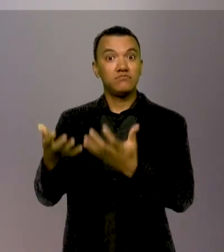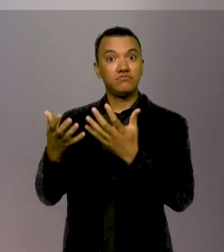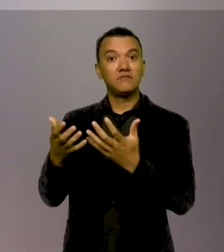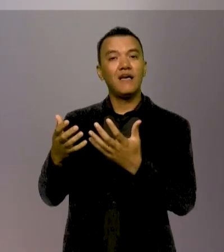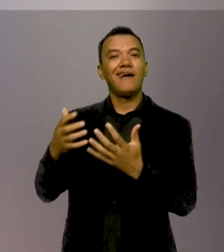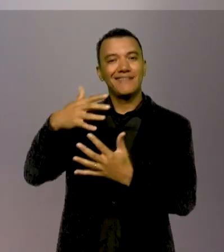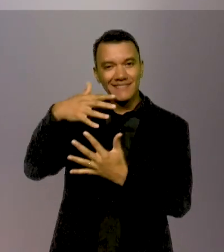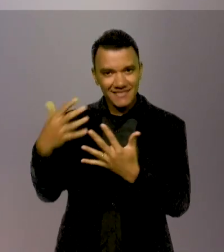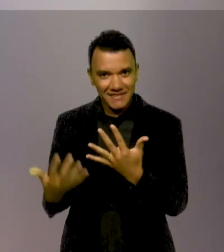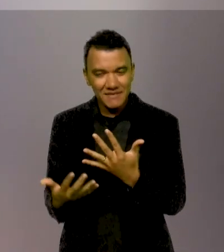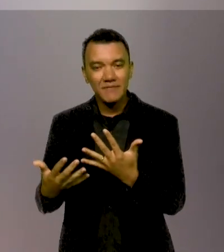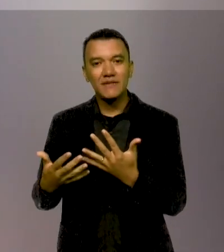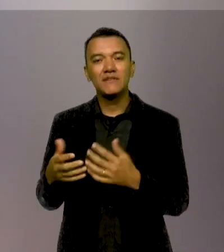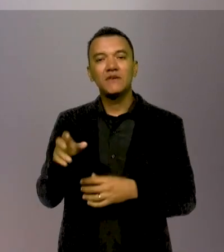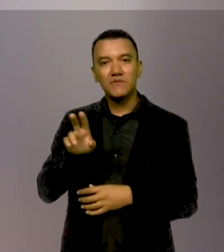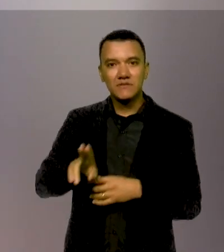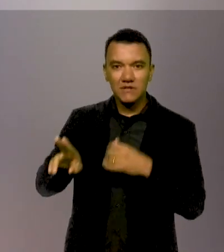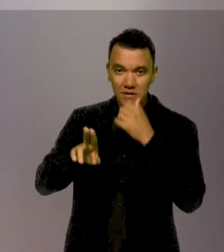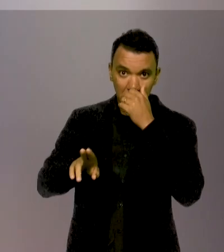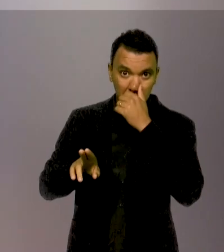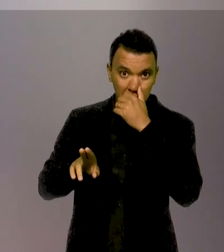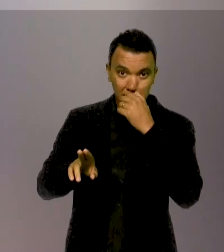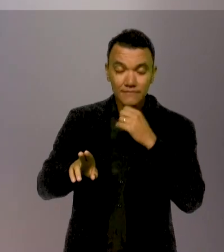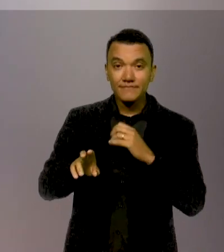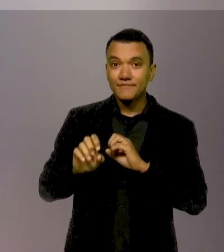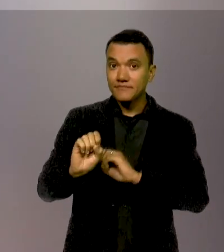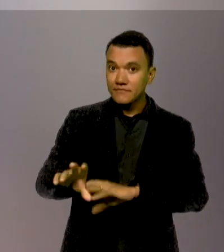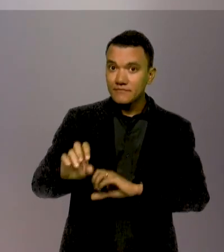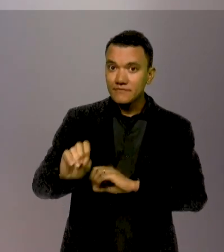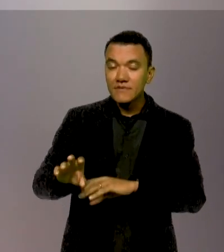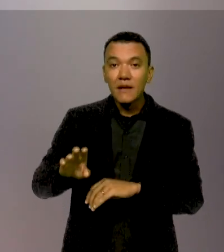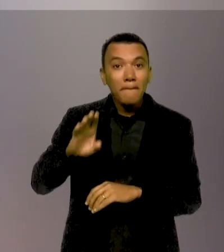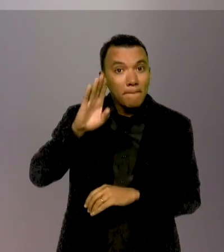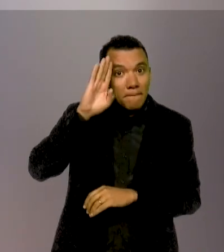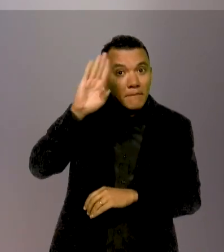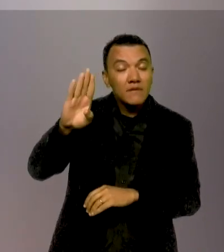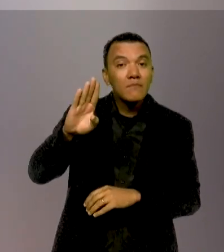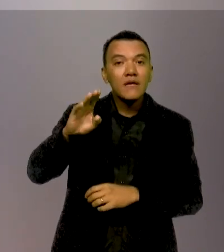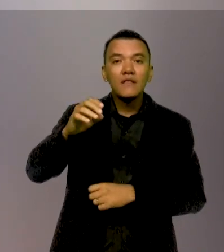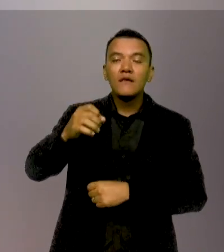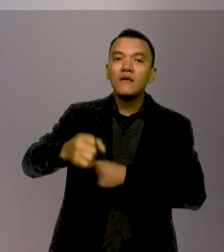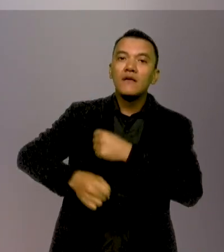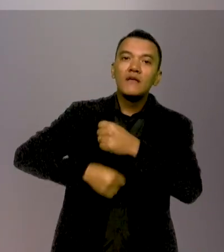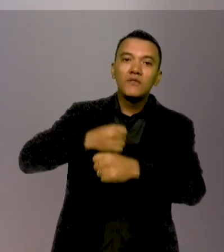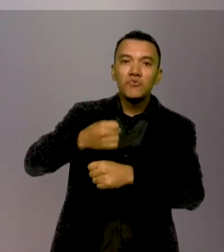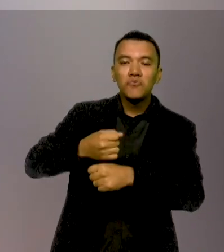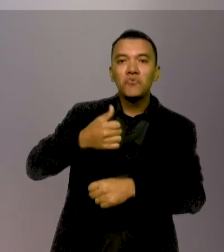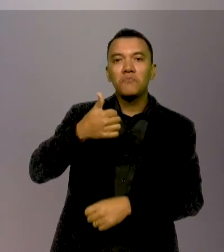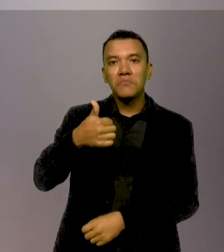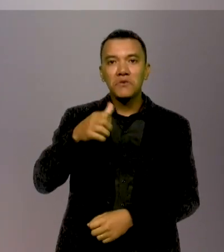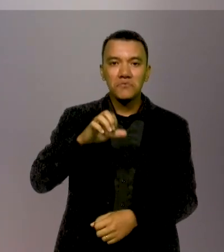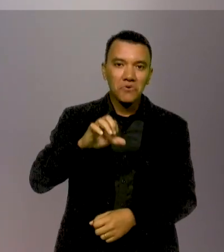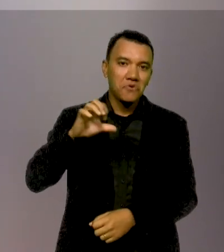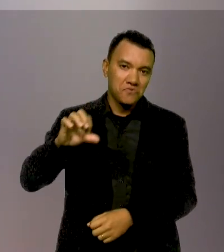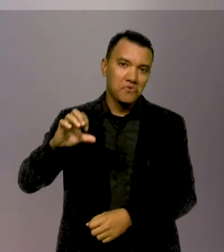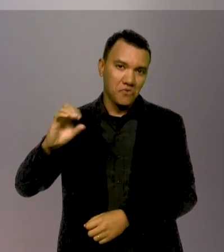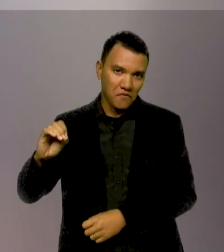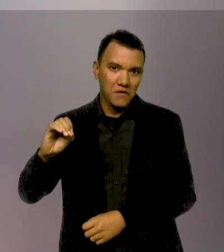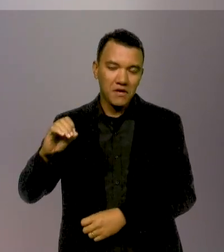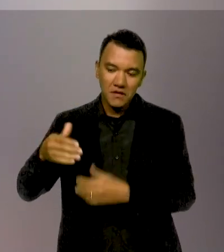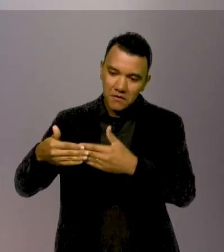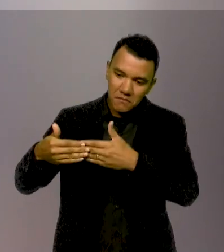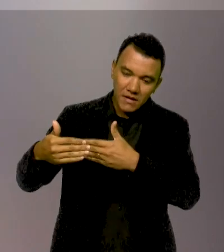de sinais na educação, principalmente, a partir dos anos 90. Então, é um advento